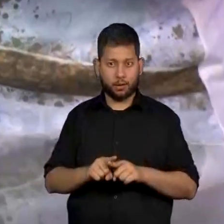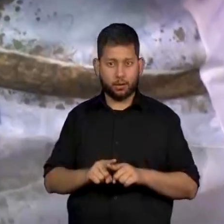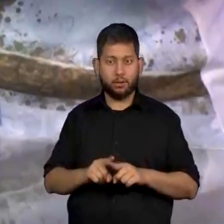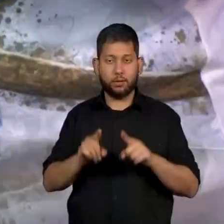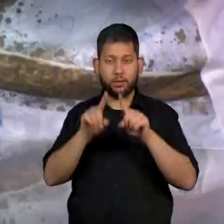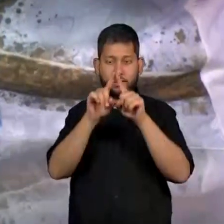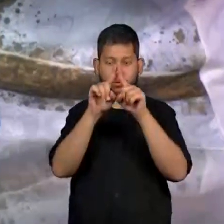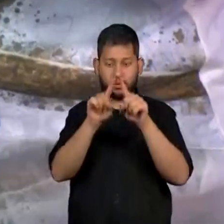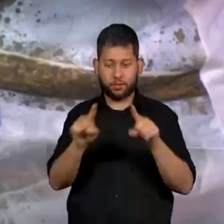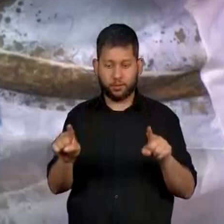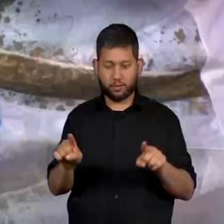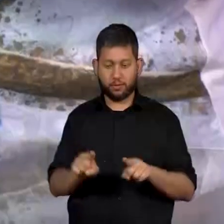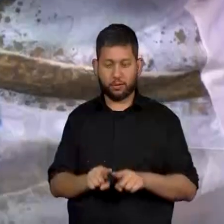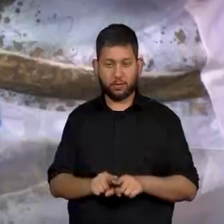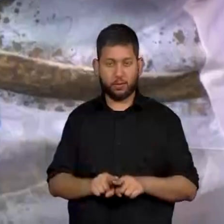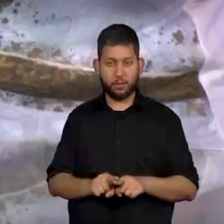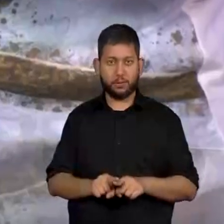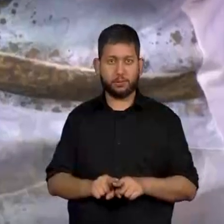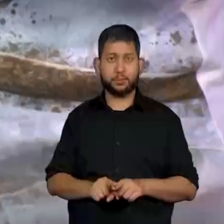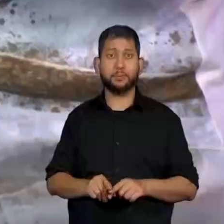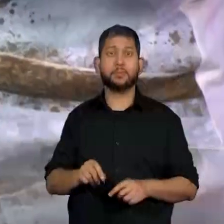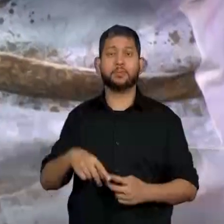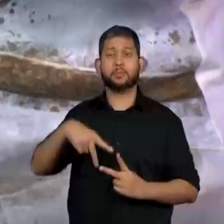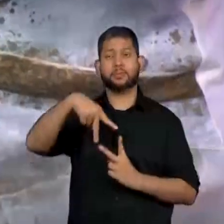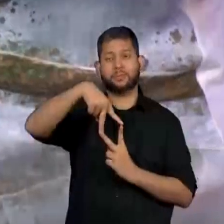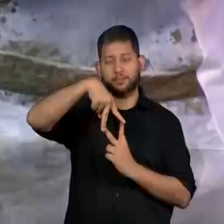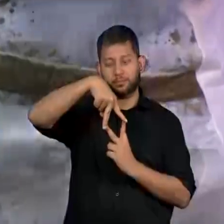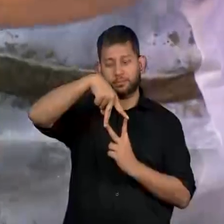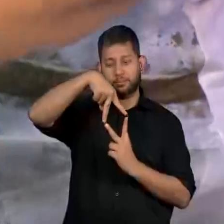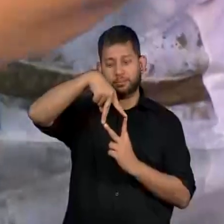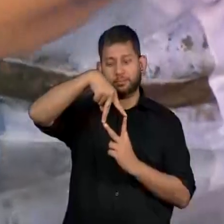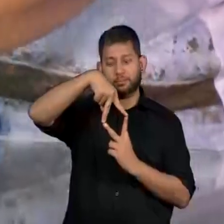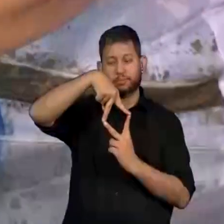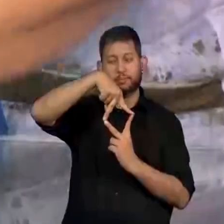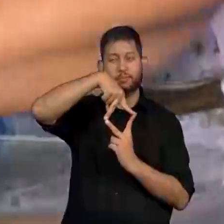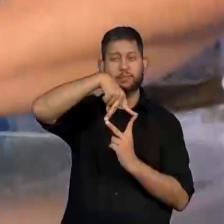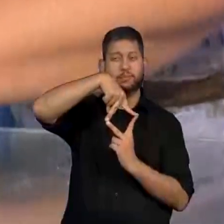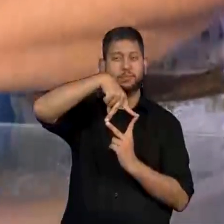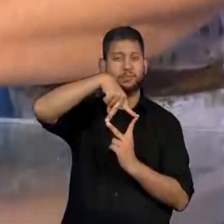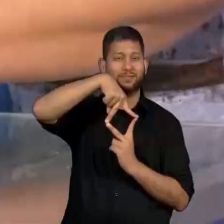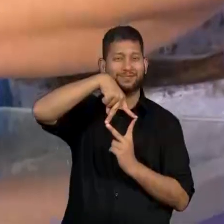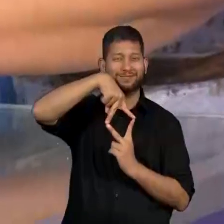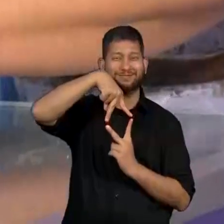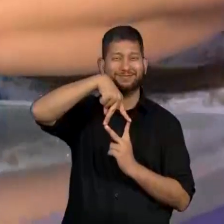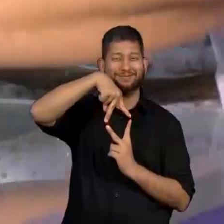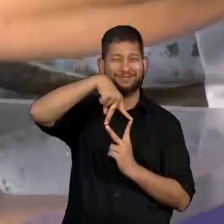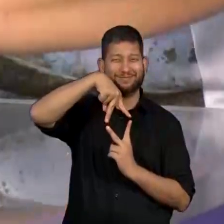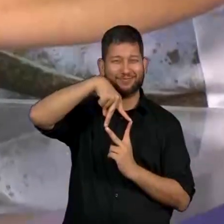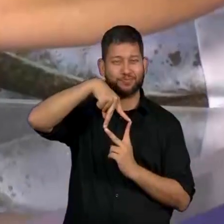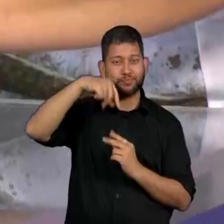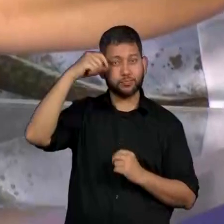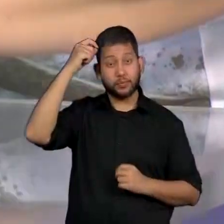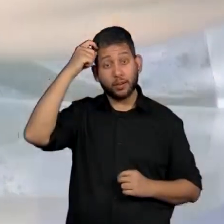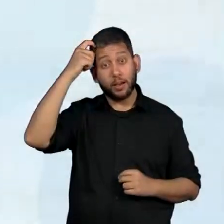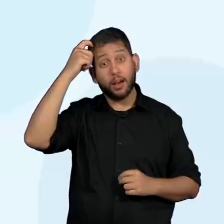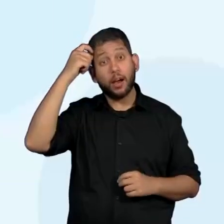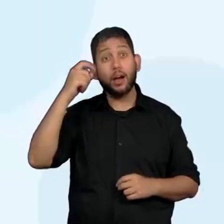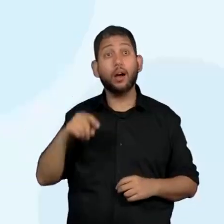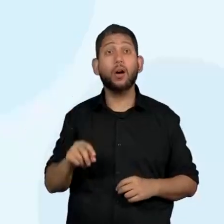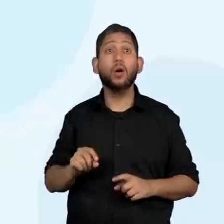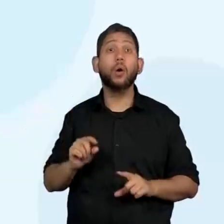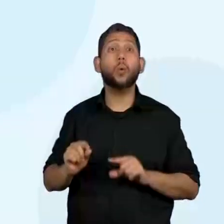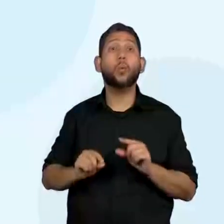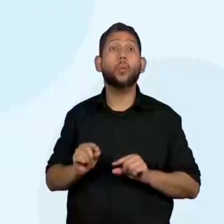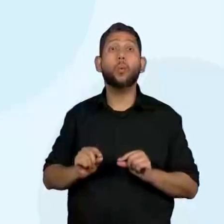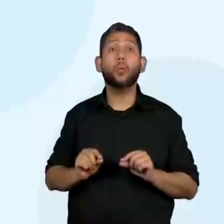tá essa aqui vai ser a parte da frente do nosso sapinho agora preciso fazer as Patinhas